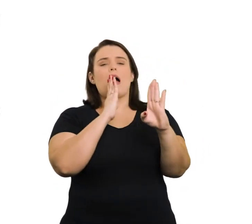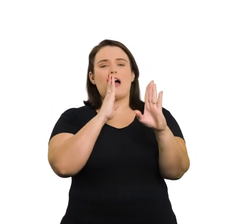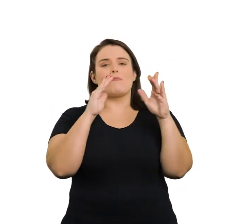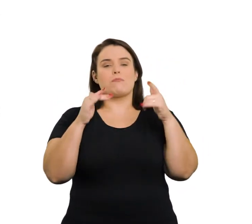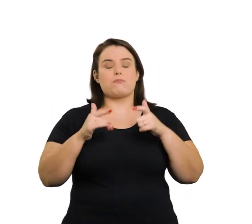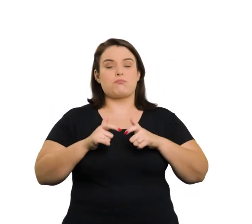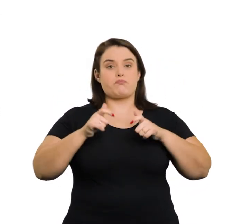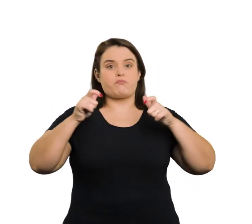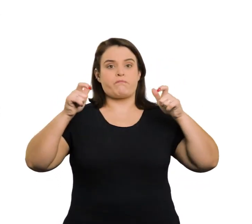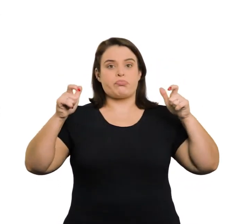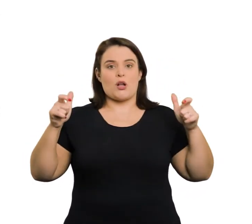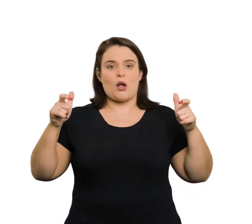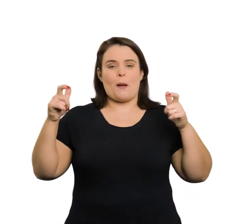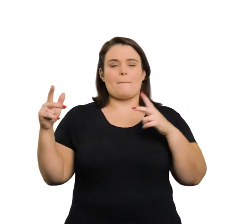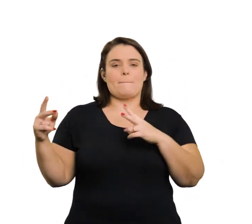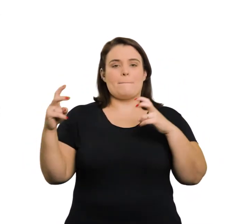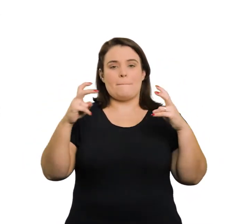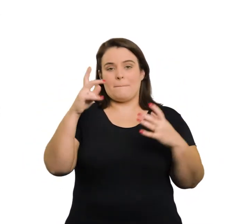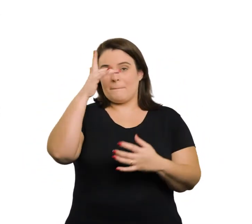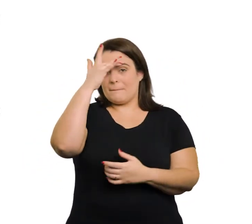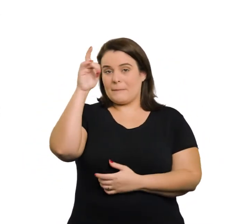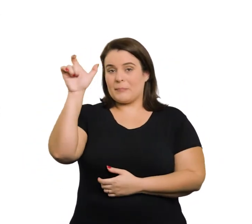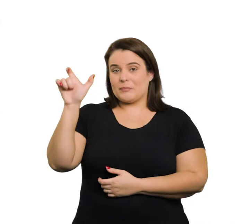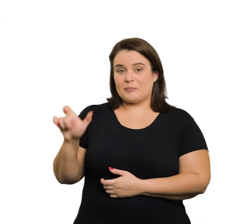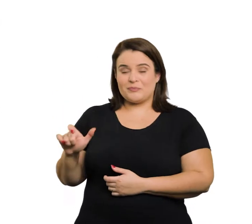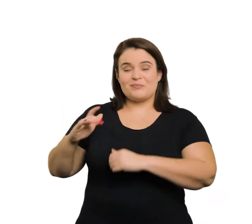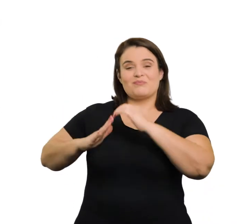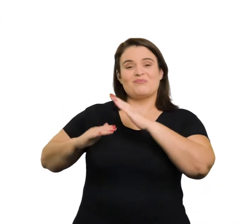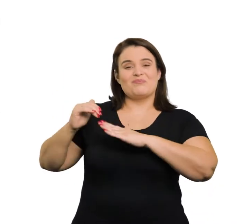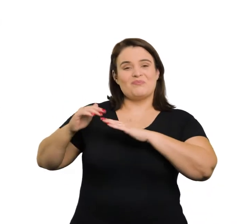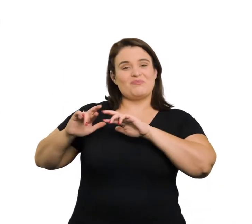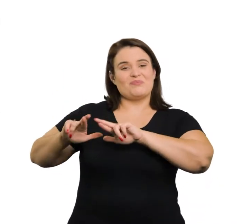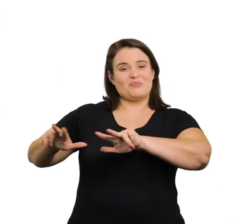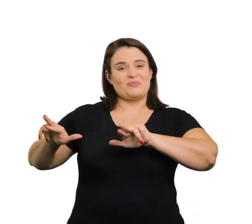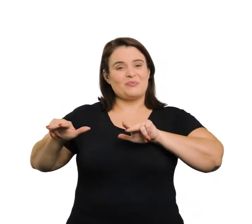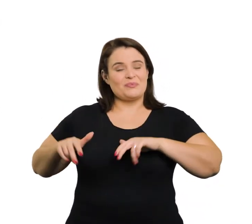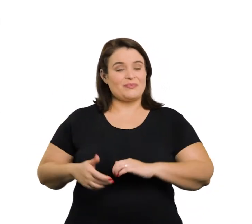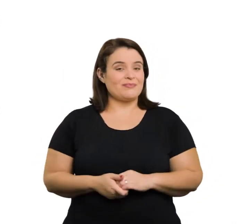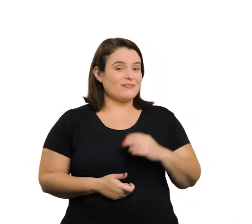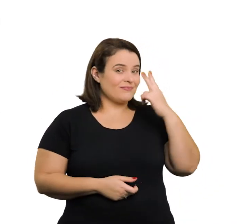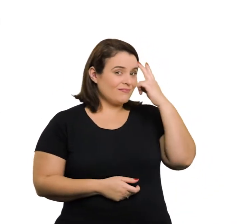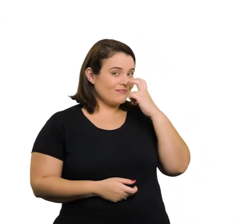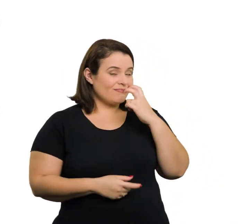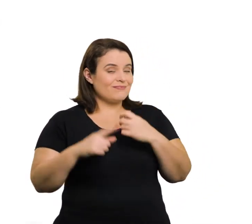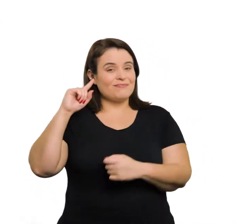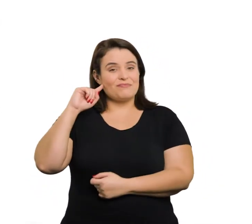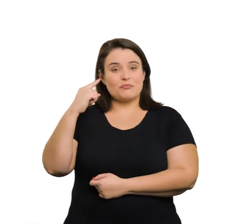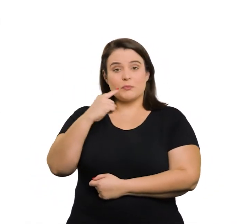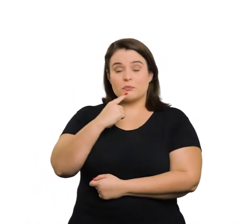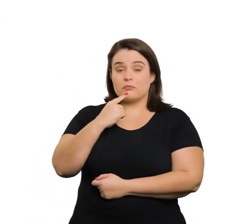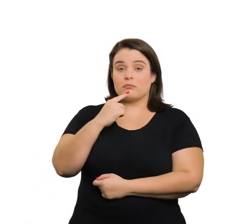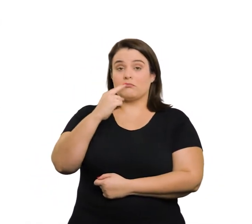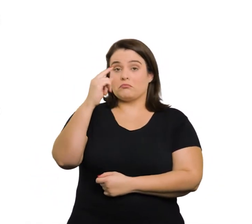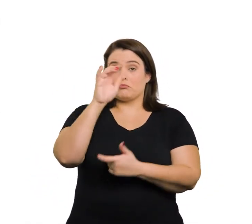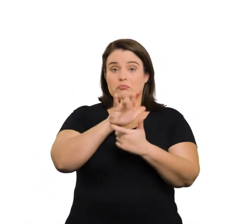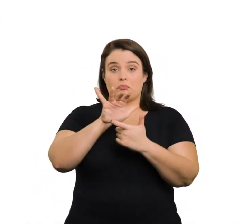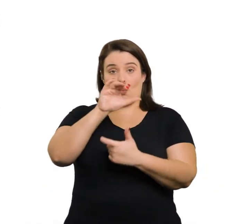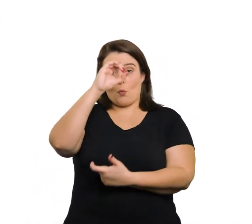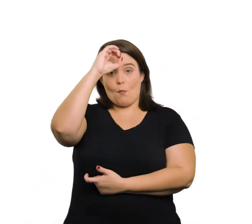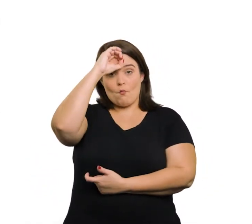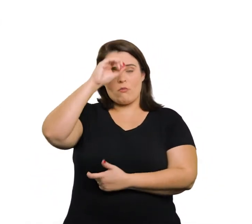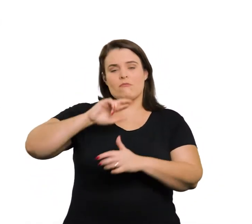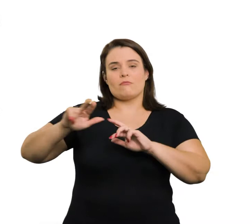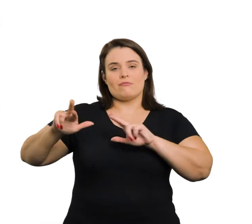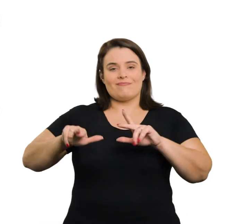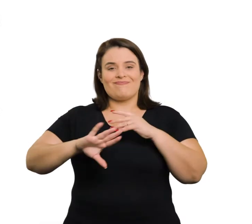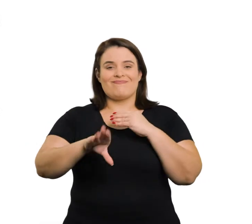seja maximizada, sendo percebida por pessoas com diferentes habilidades, cegos, surdos,